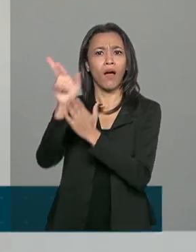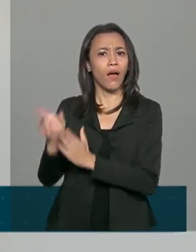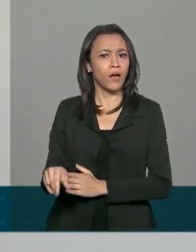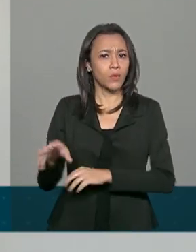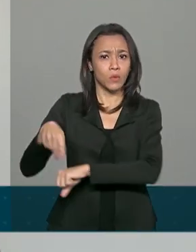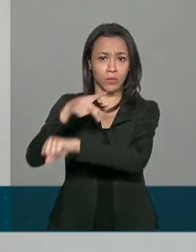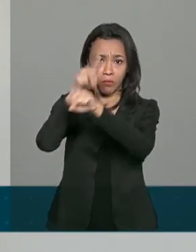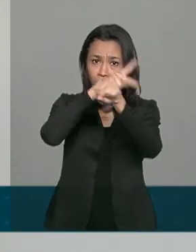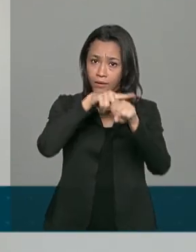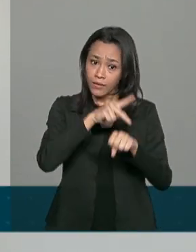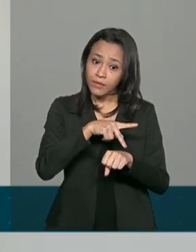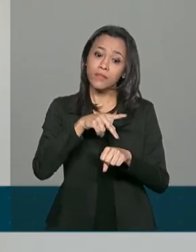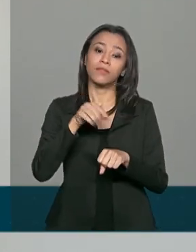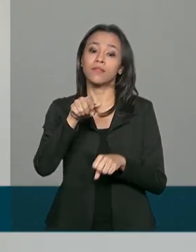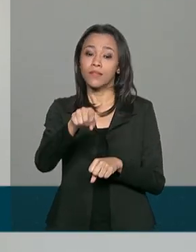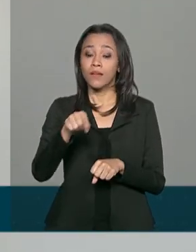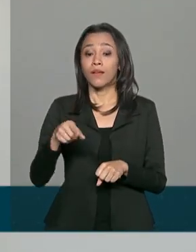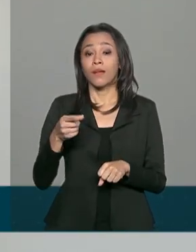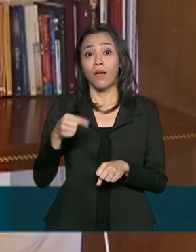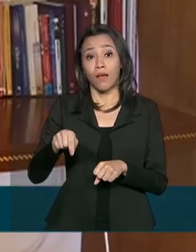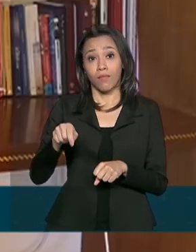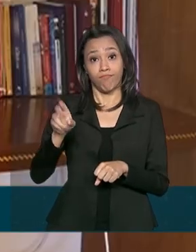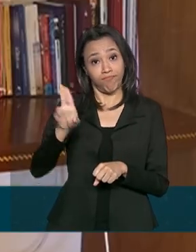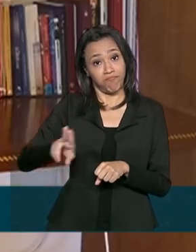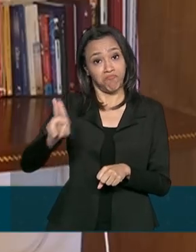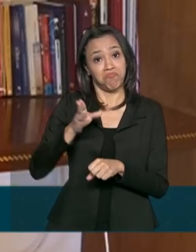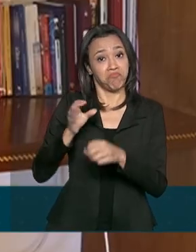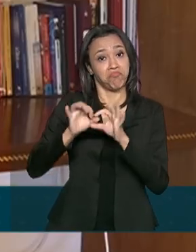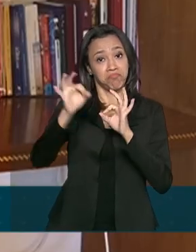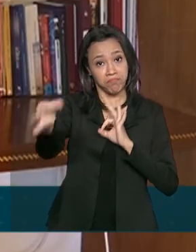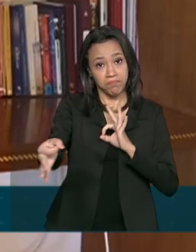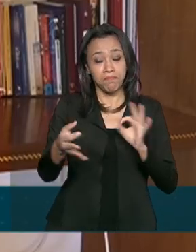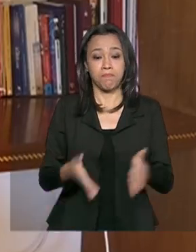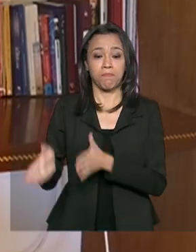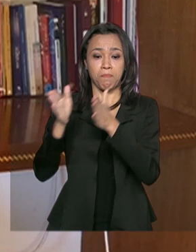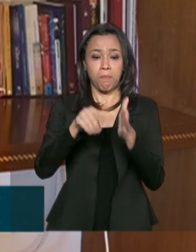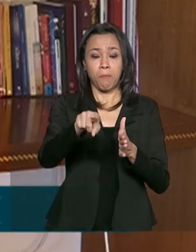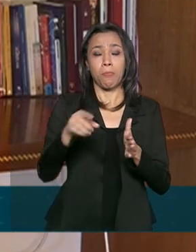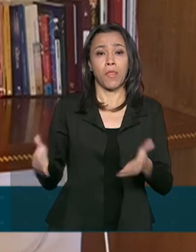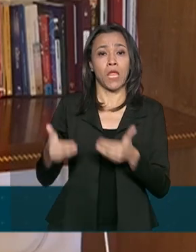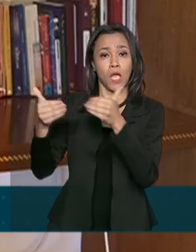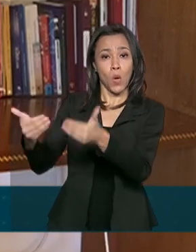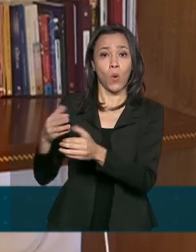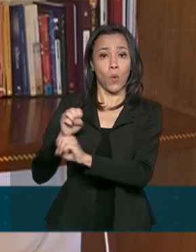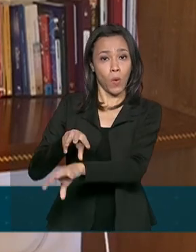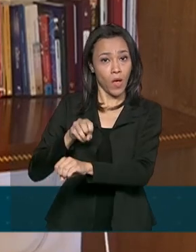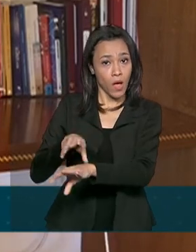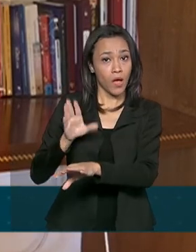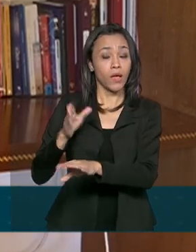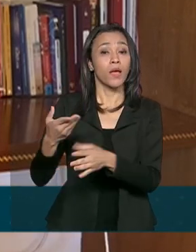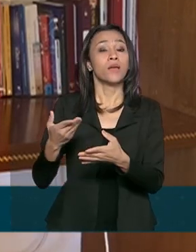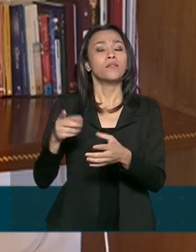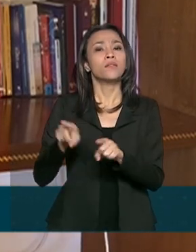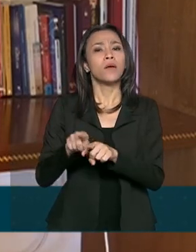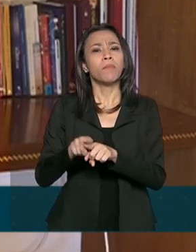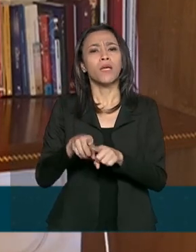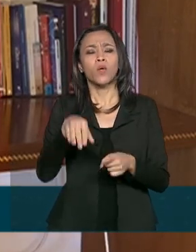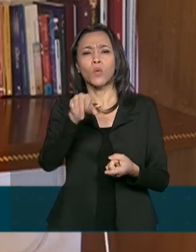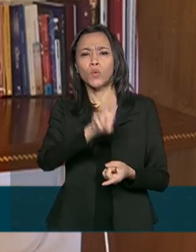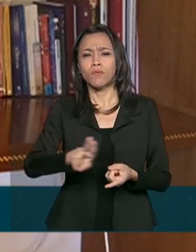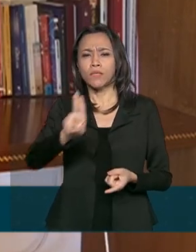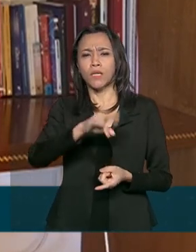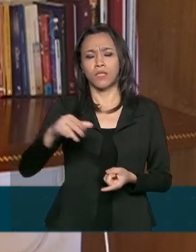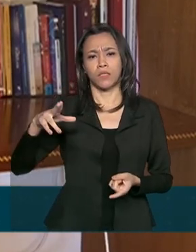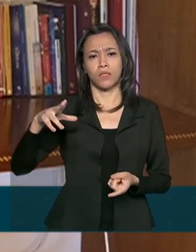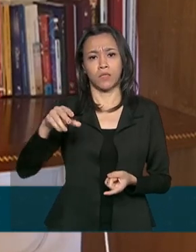AD é uma coisa frequente em instituições e escolas. Em outra frente, o MEC abriu em conjunto com instituições públicas de